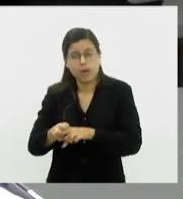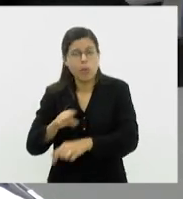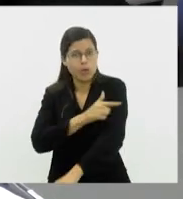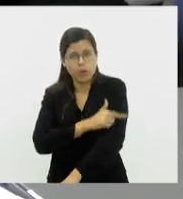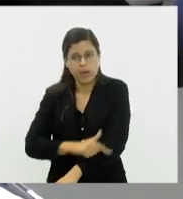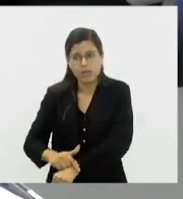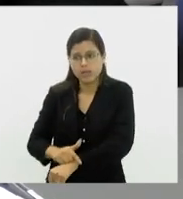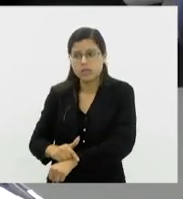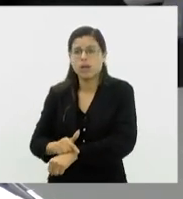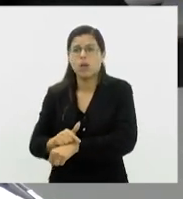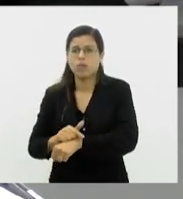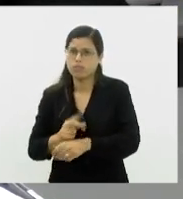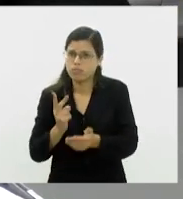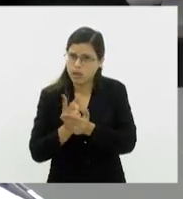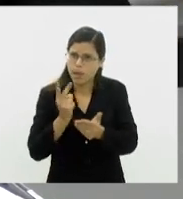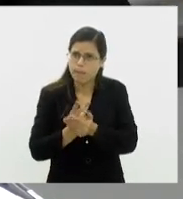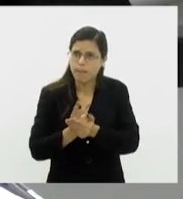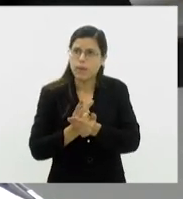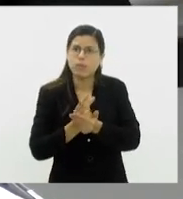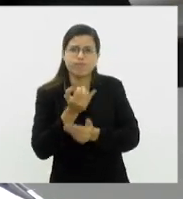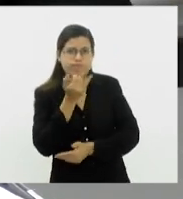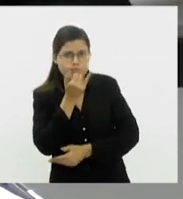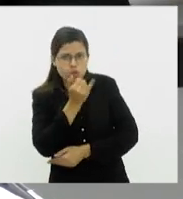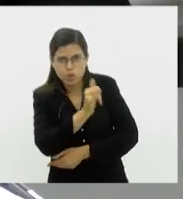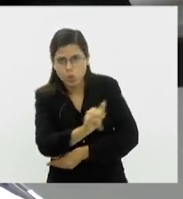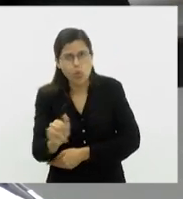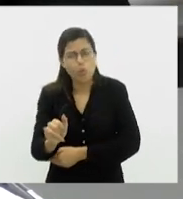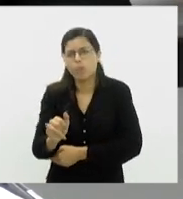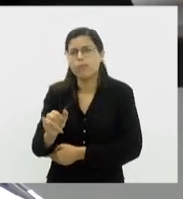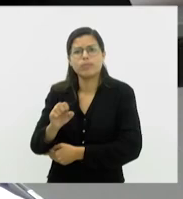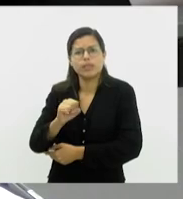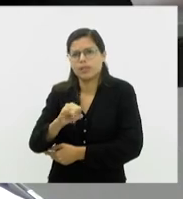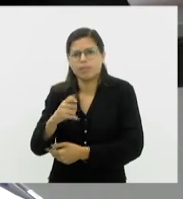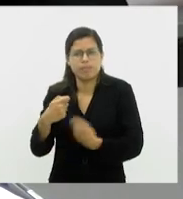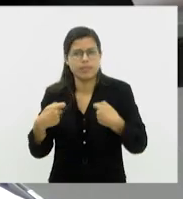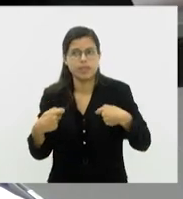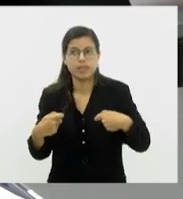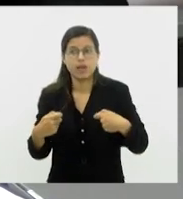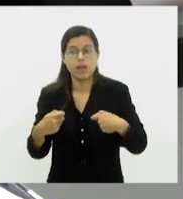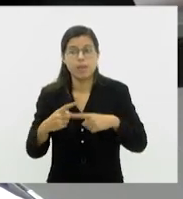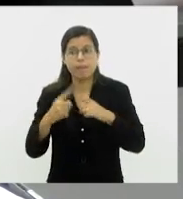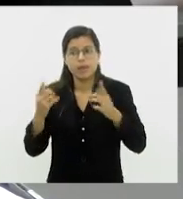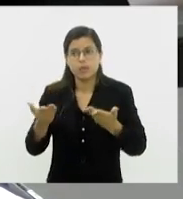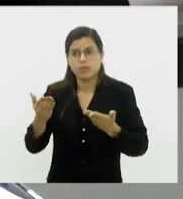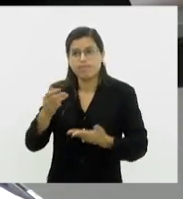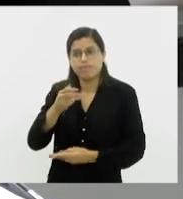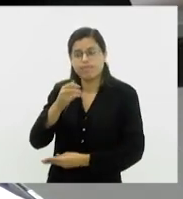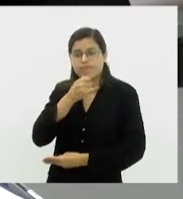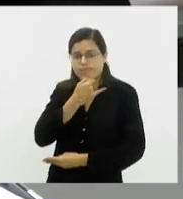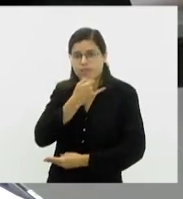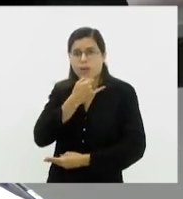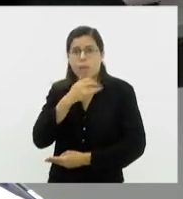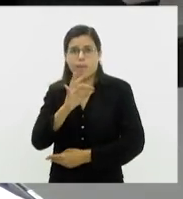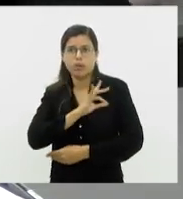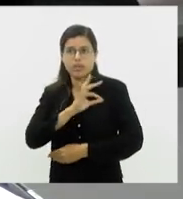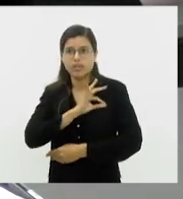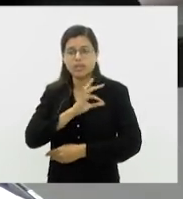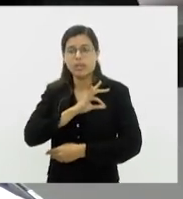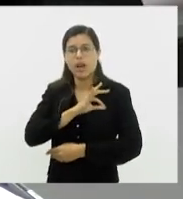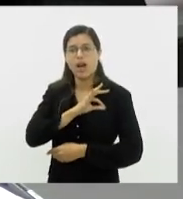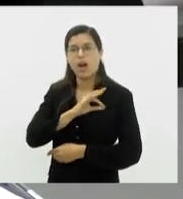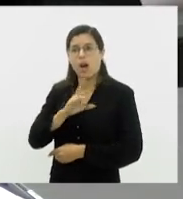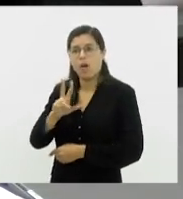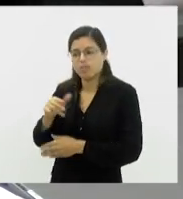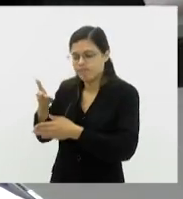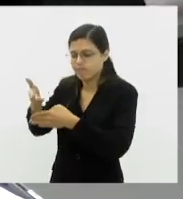liberar pedir desculpas pois ninguém traz um letreiro na cara mas infelizmente hoje quando o policial faz como uma abordagem qualquer tipo de coisa monir sempre